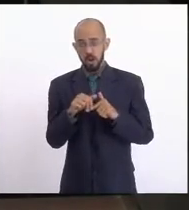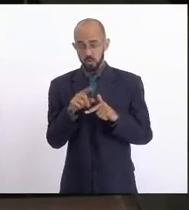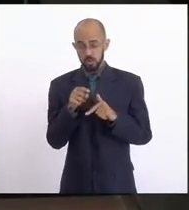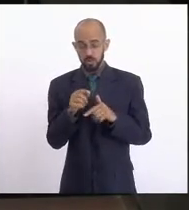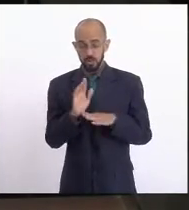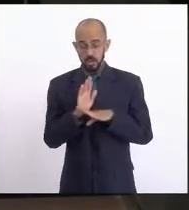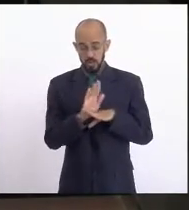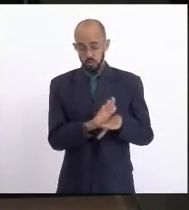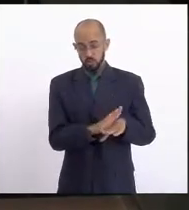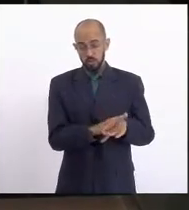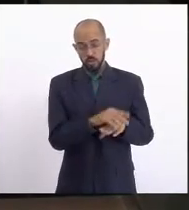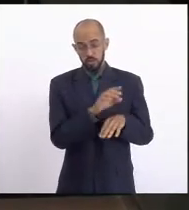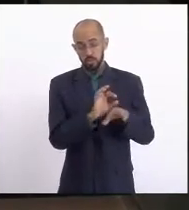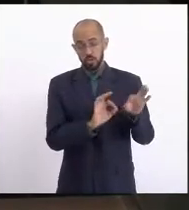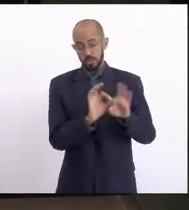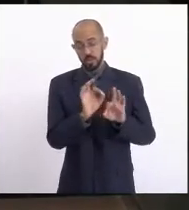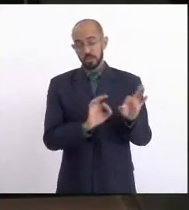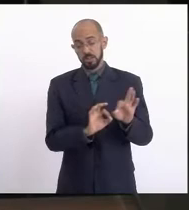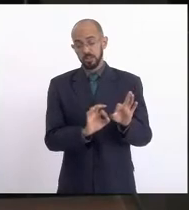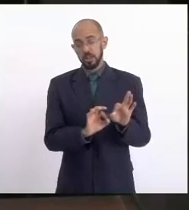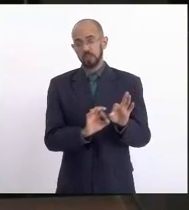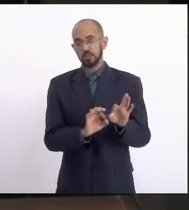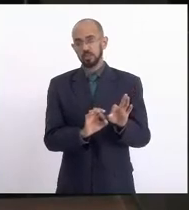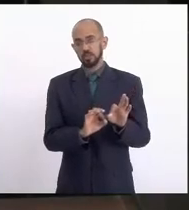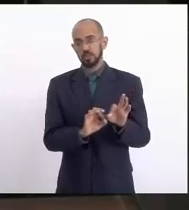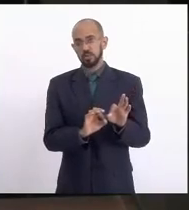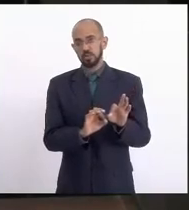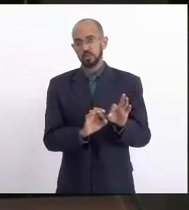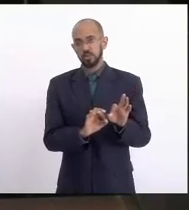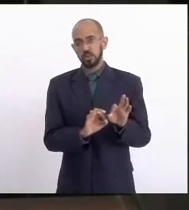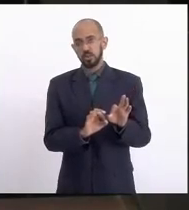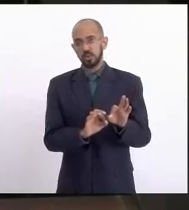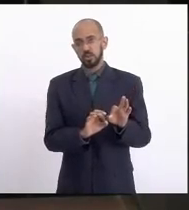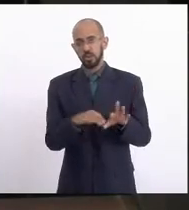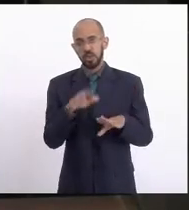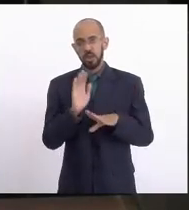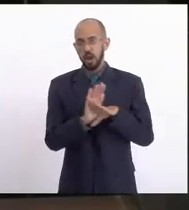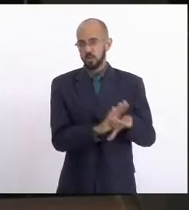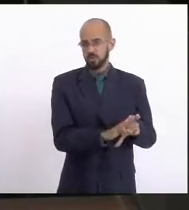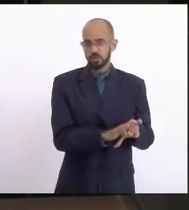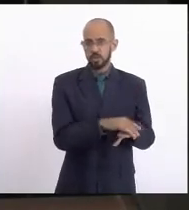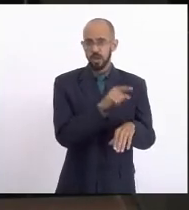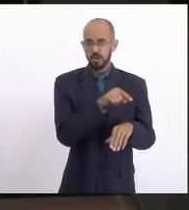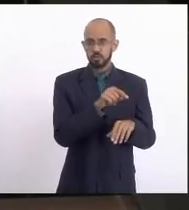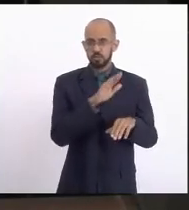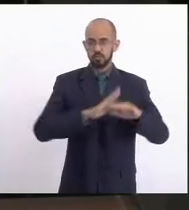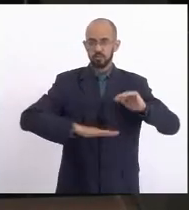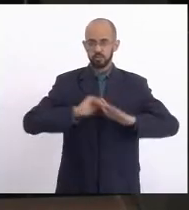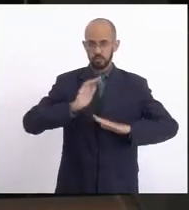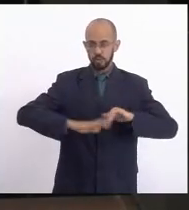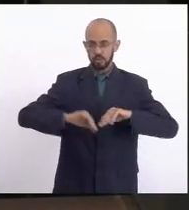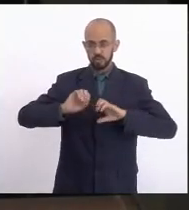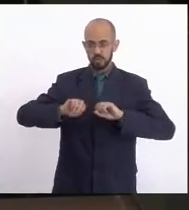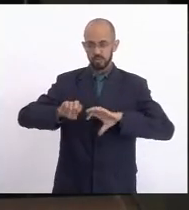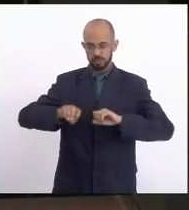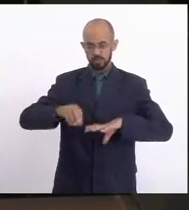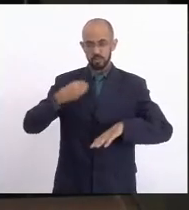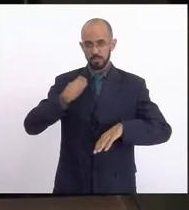colaborado, por terem organizado, por terem se colocado ao lado dos profissionais da educação para que eles participassem da